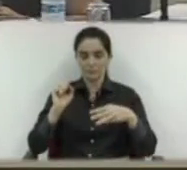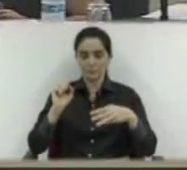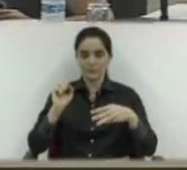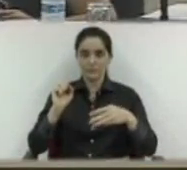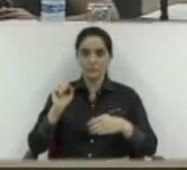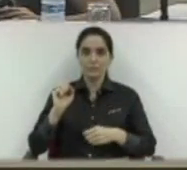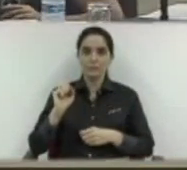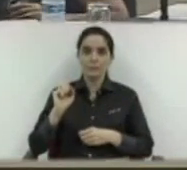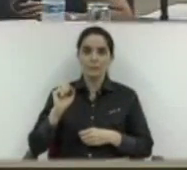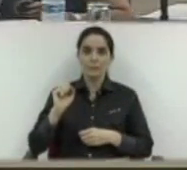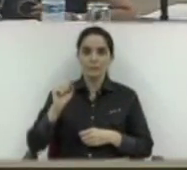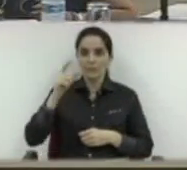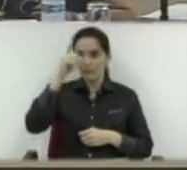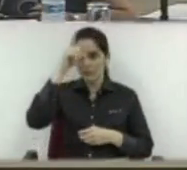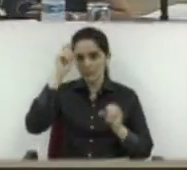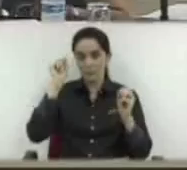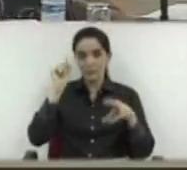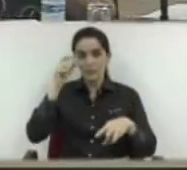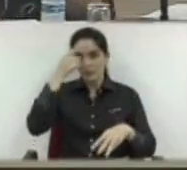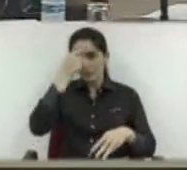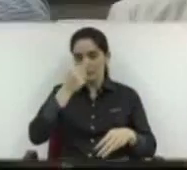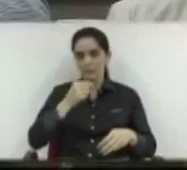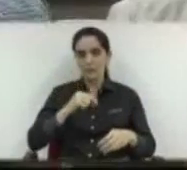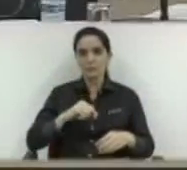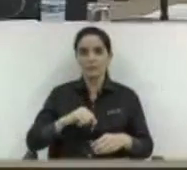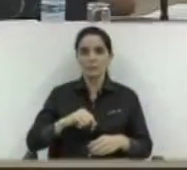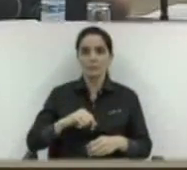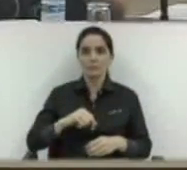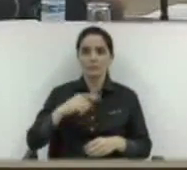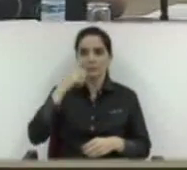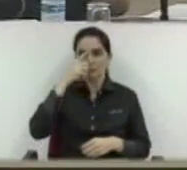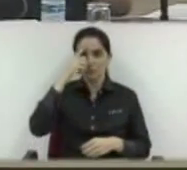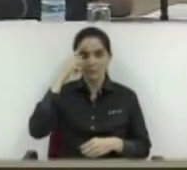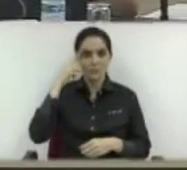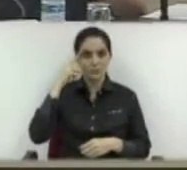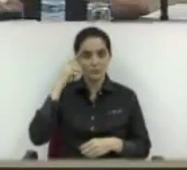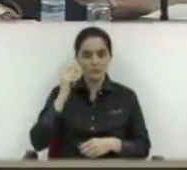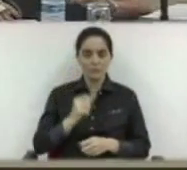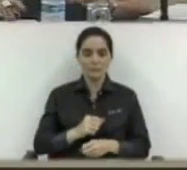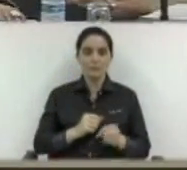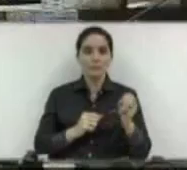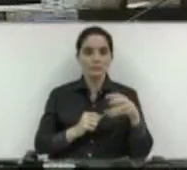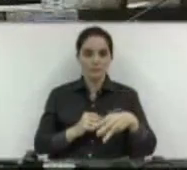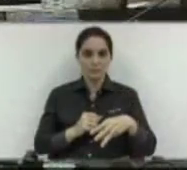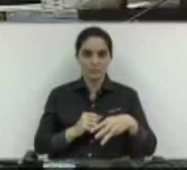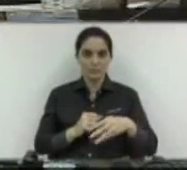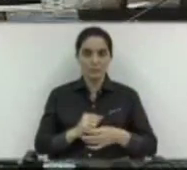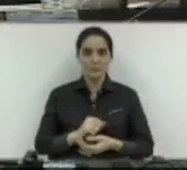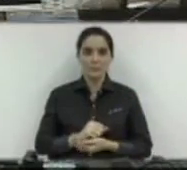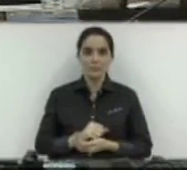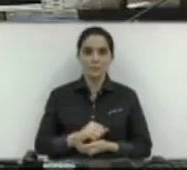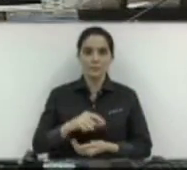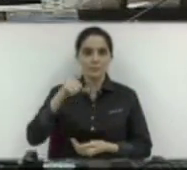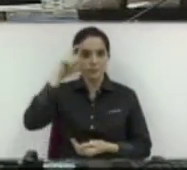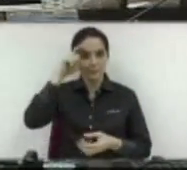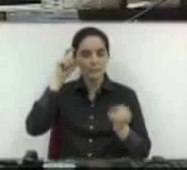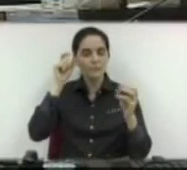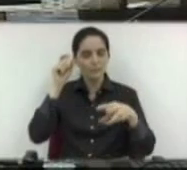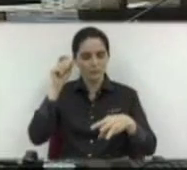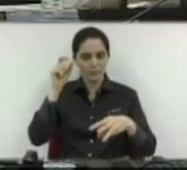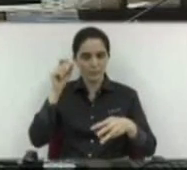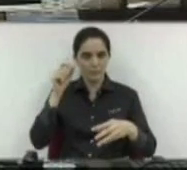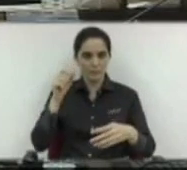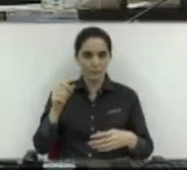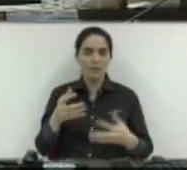Sim. Vereador Dinho? Sim. Vereador Wilson Nunes Cerqueira? Sim. Vereador Farid? Sim.